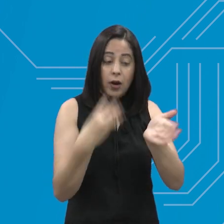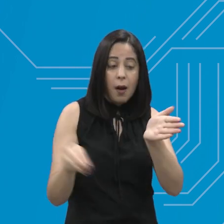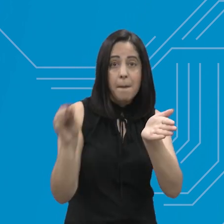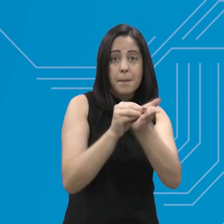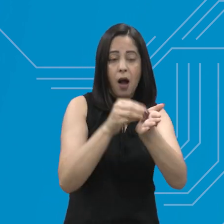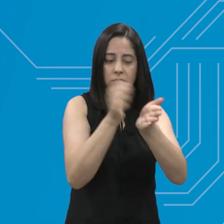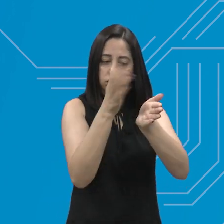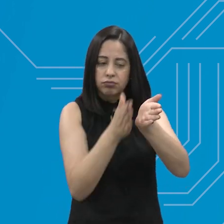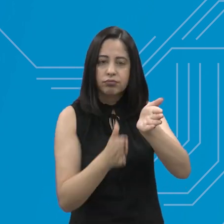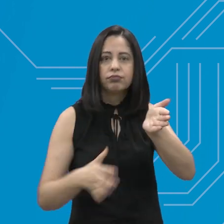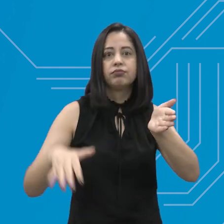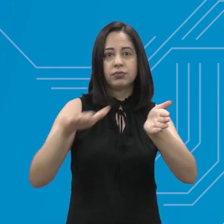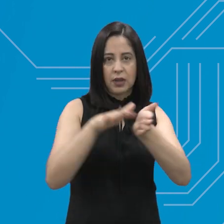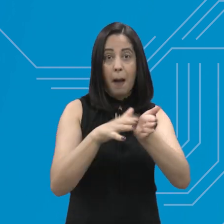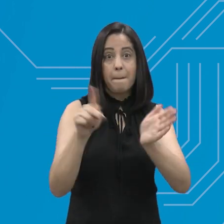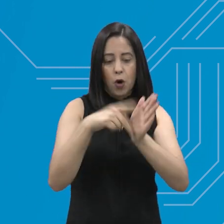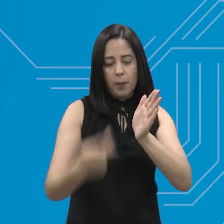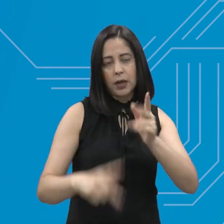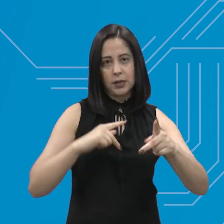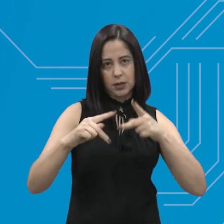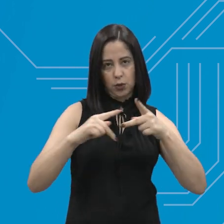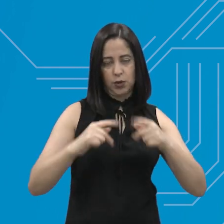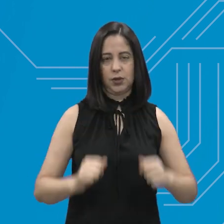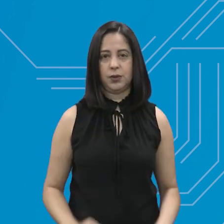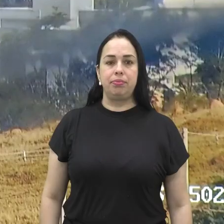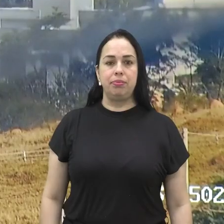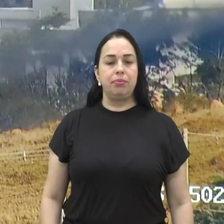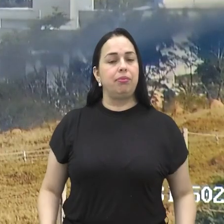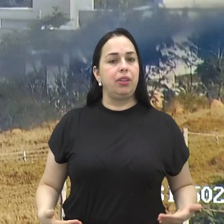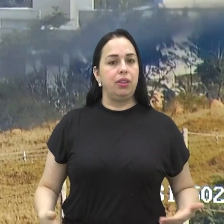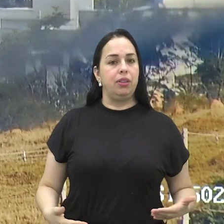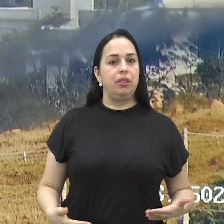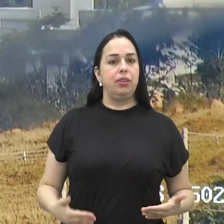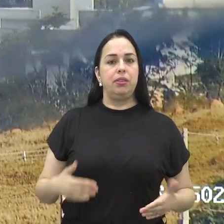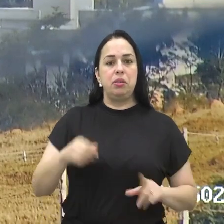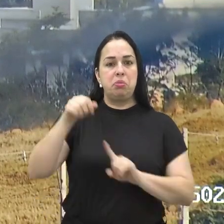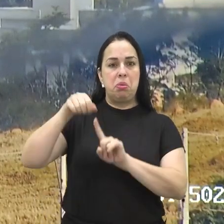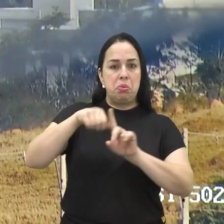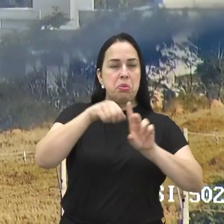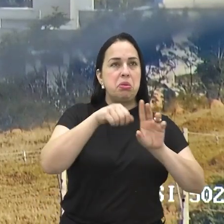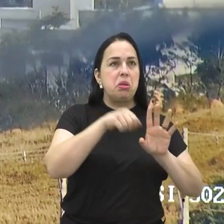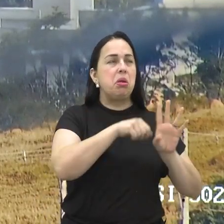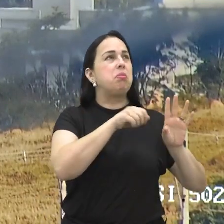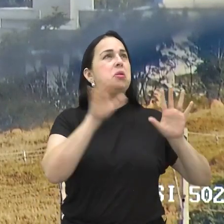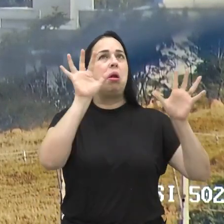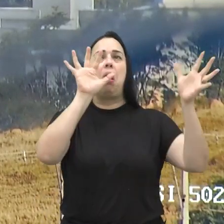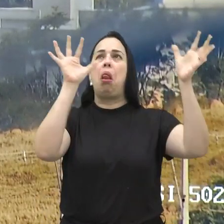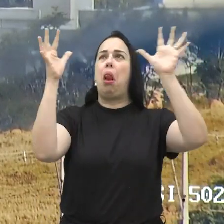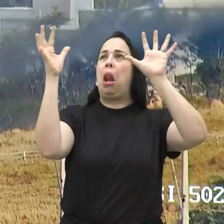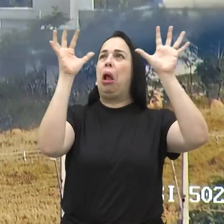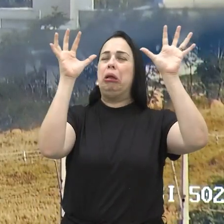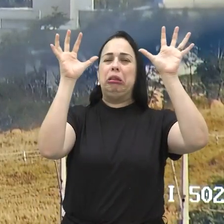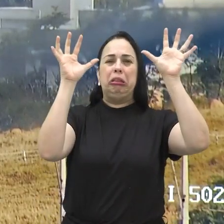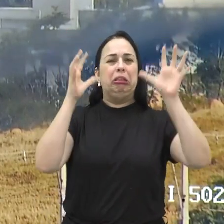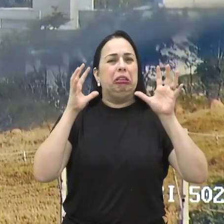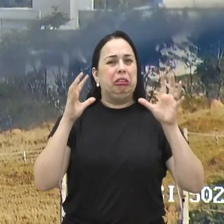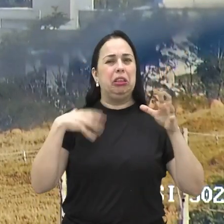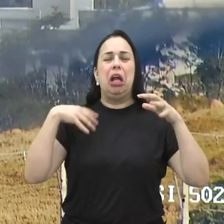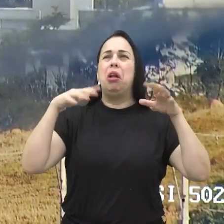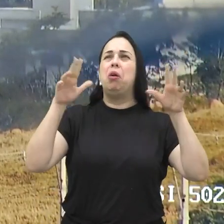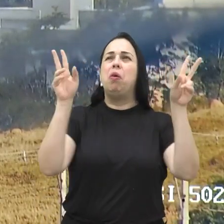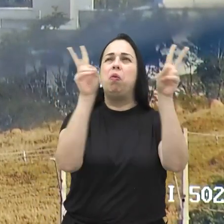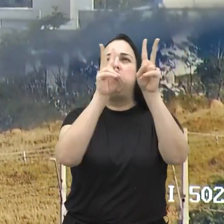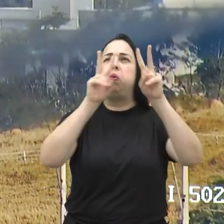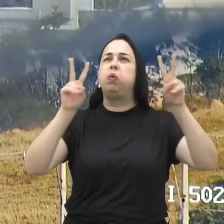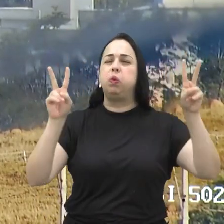oficial de festas e comemorações do município. Nos últimos meses, o céu de boa parte do Brasil ficou